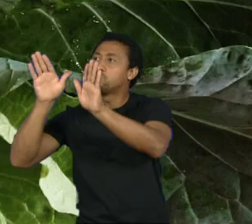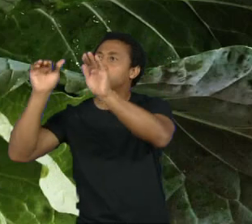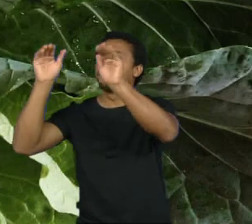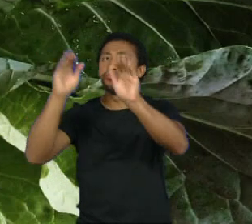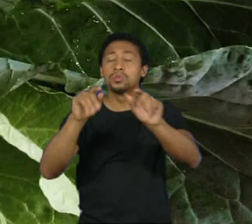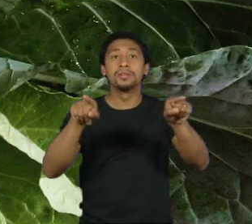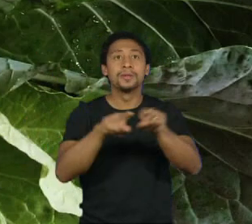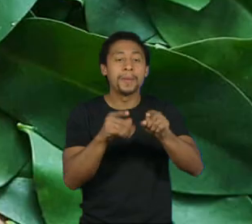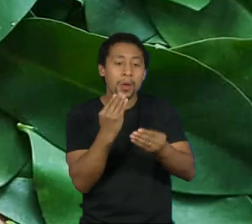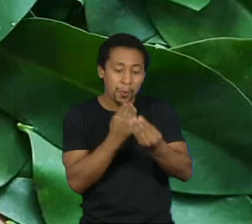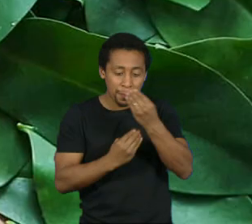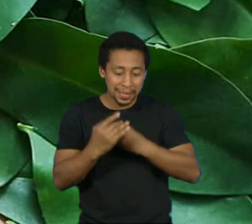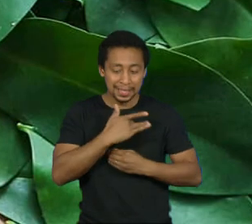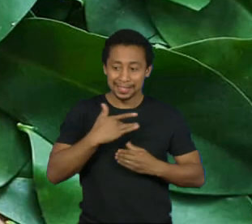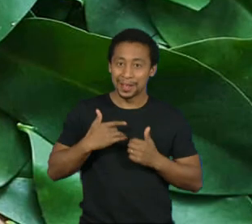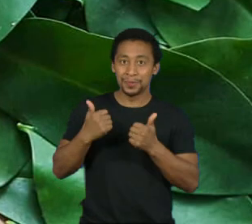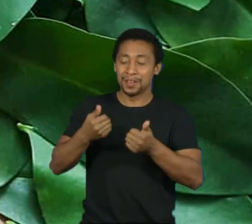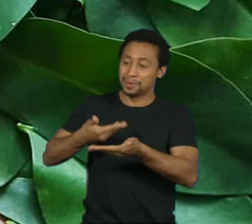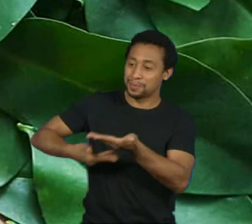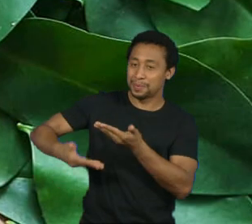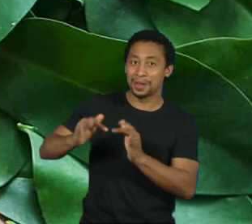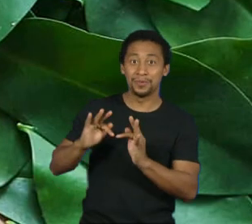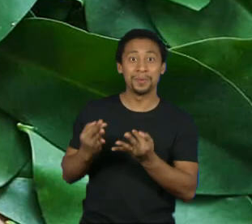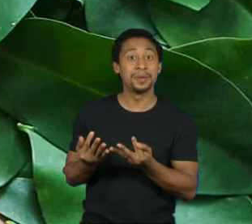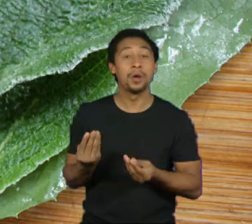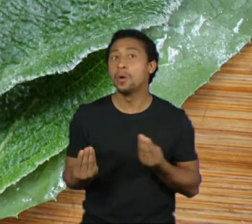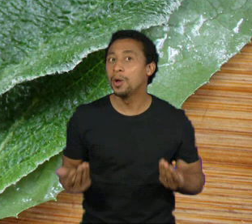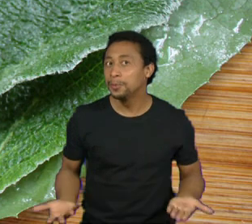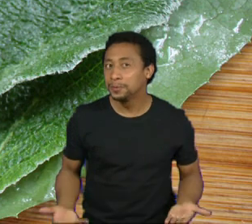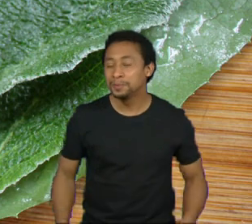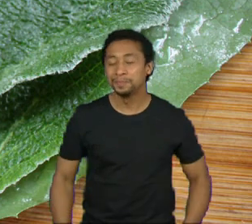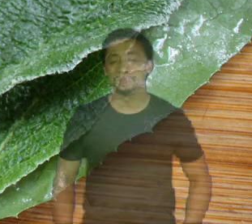alimentos saudáveis para a família.